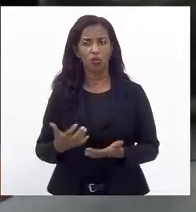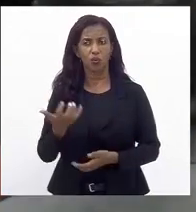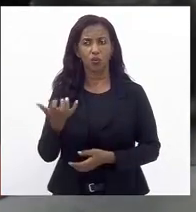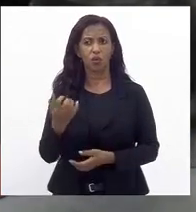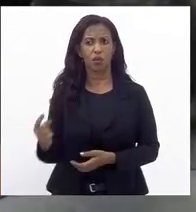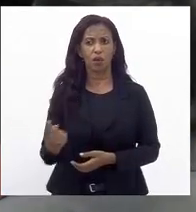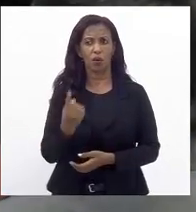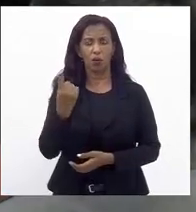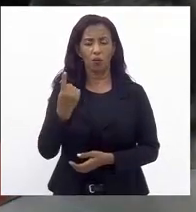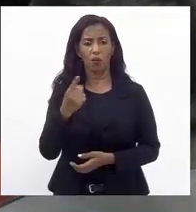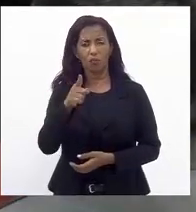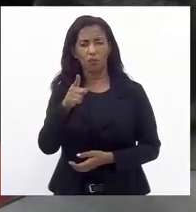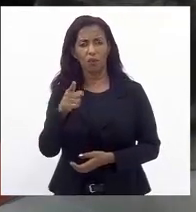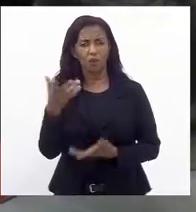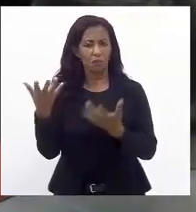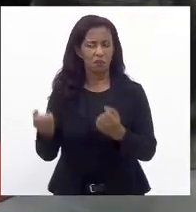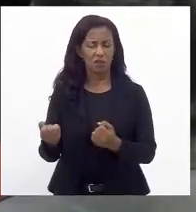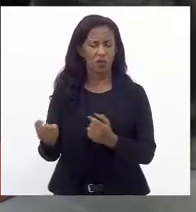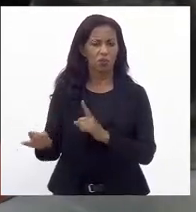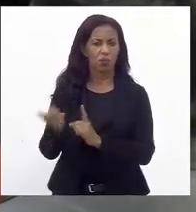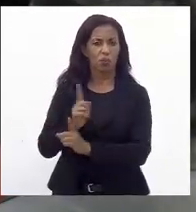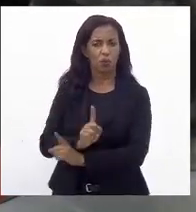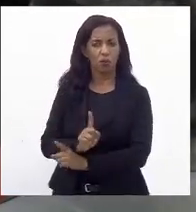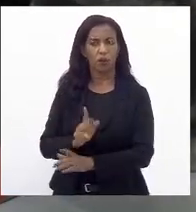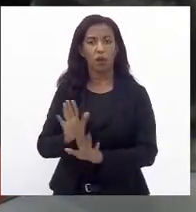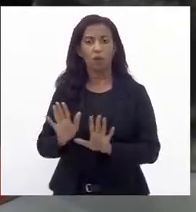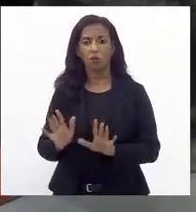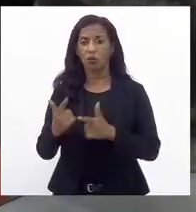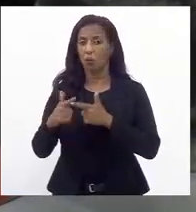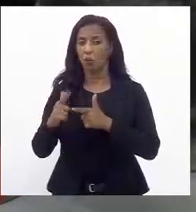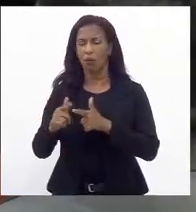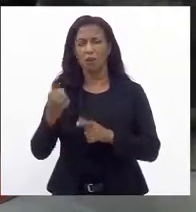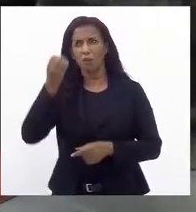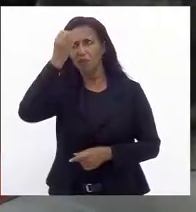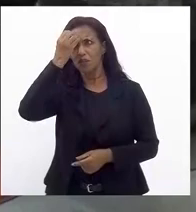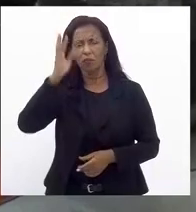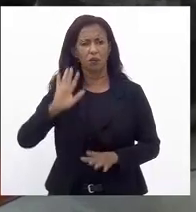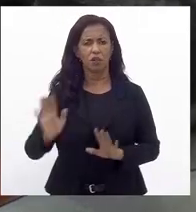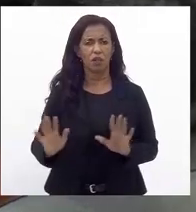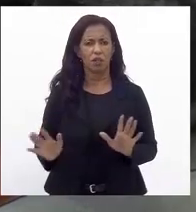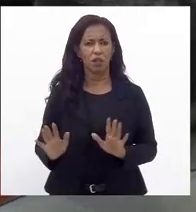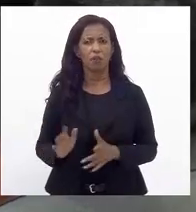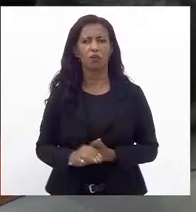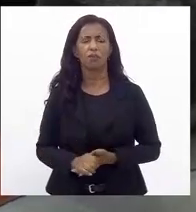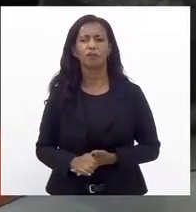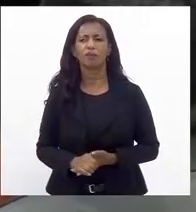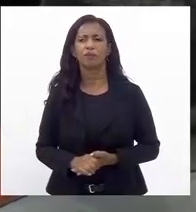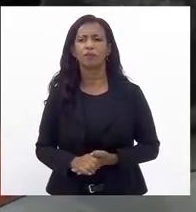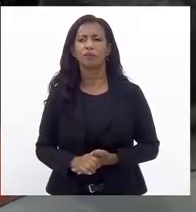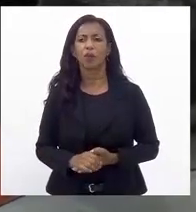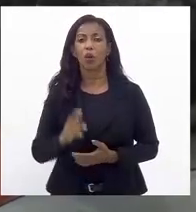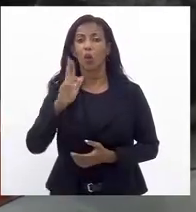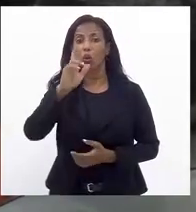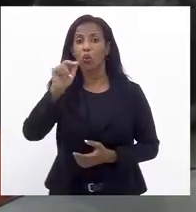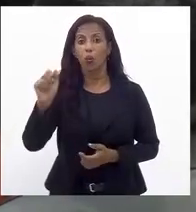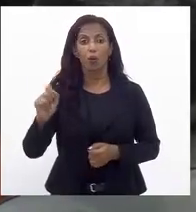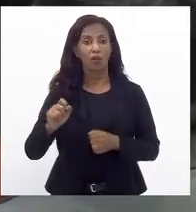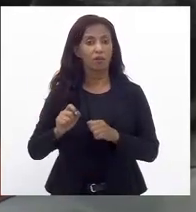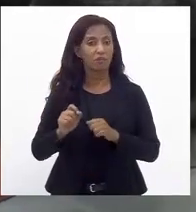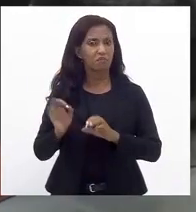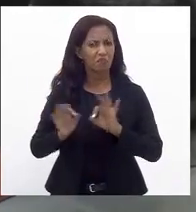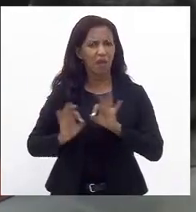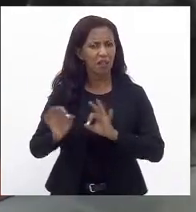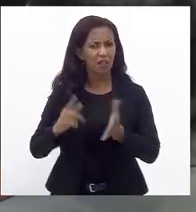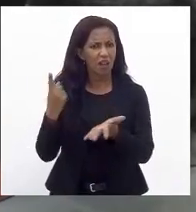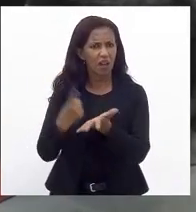vossa excelência me convenceu do contrário uma problema nenhum mas eu não me lembro acho que vossa excelência falou desta mesa Nunca fizemos nenhum